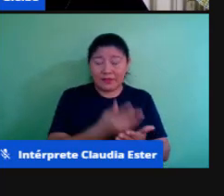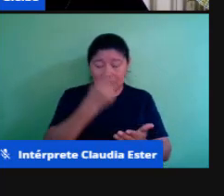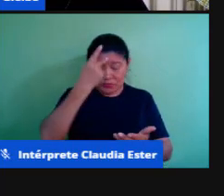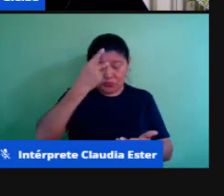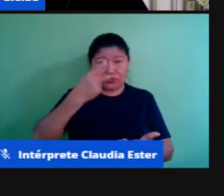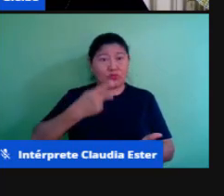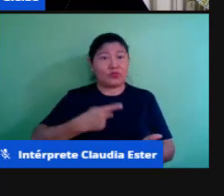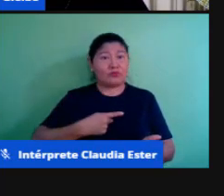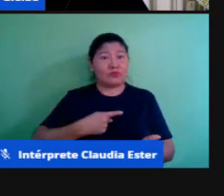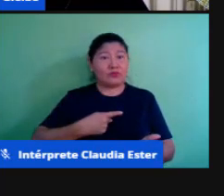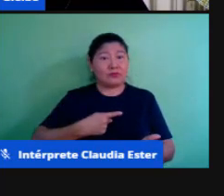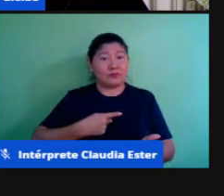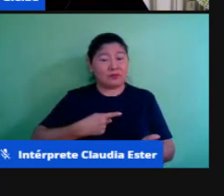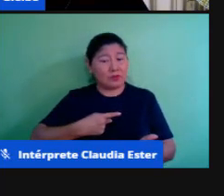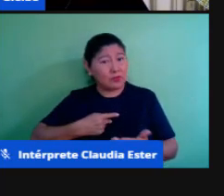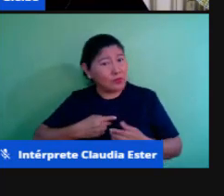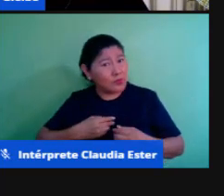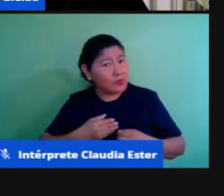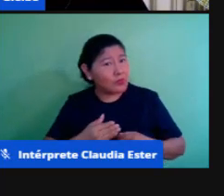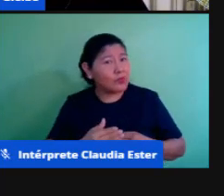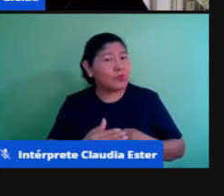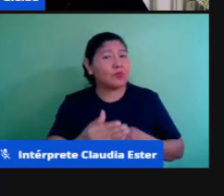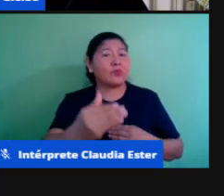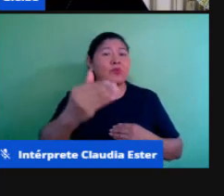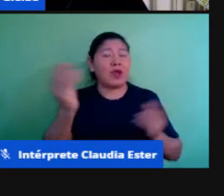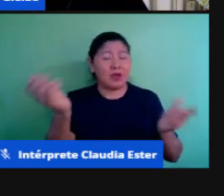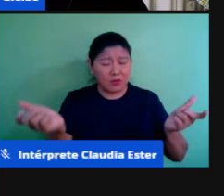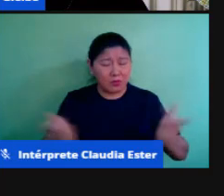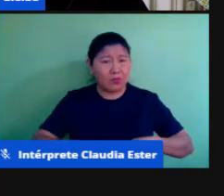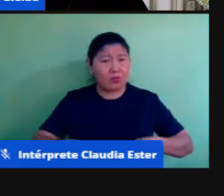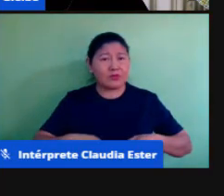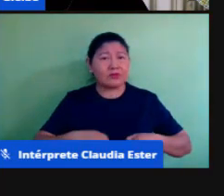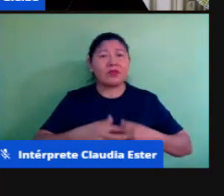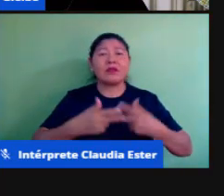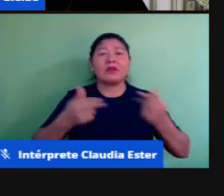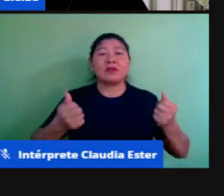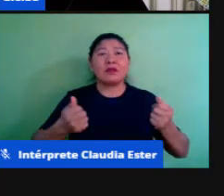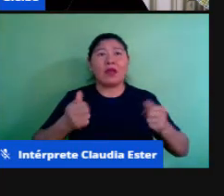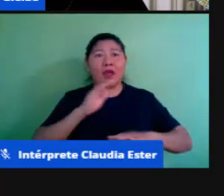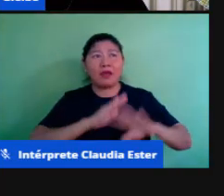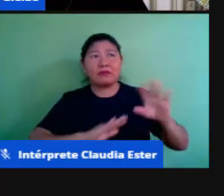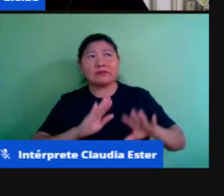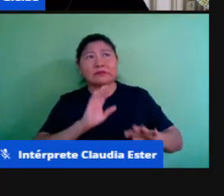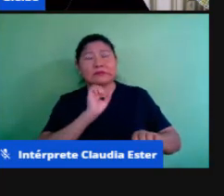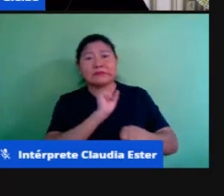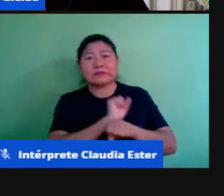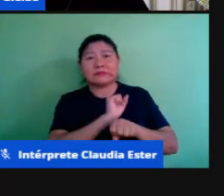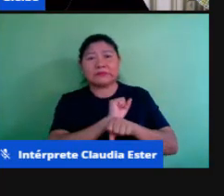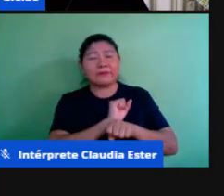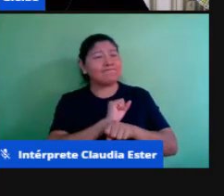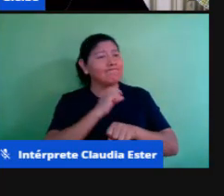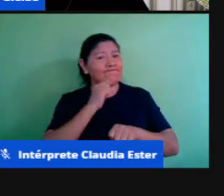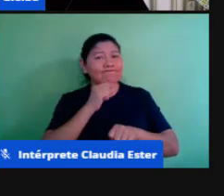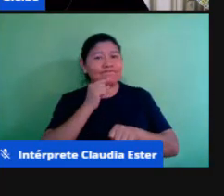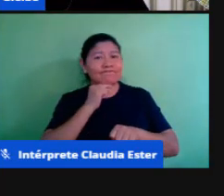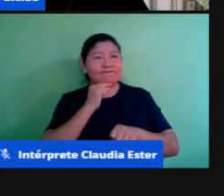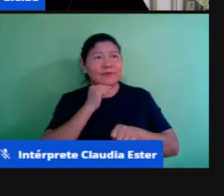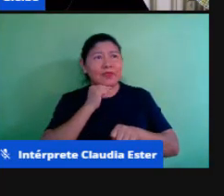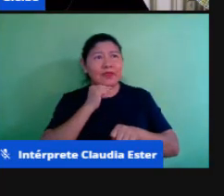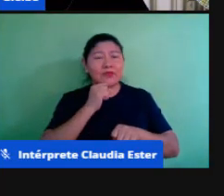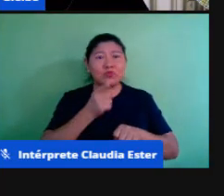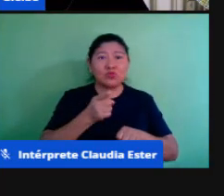mais longe, como quando as coisas não saem de acordo com o esperado, o quando seu